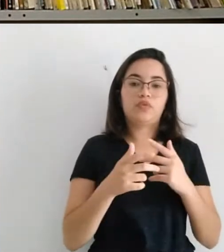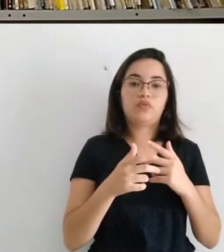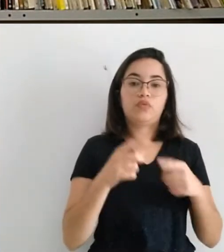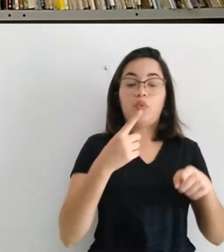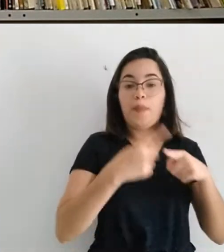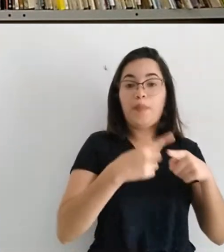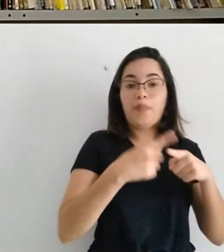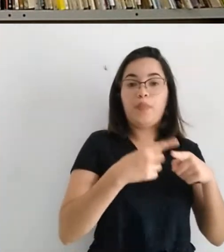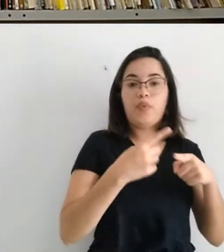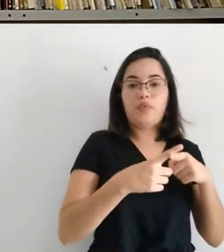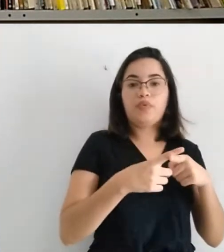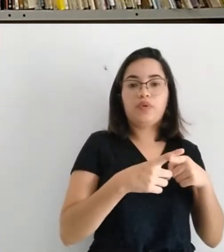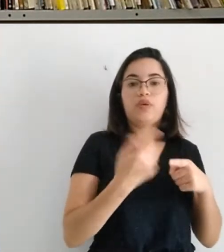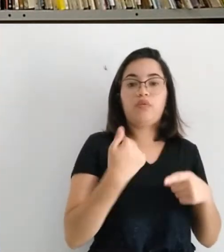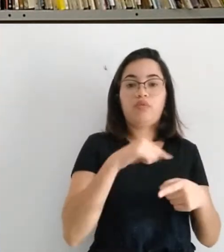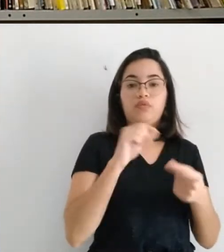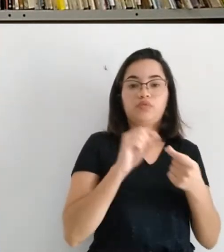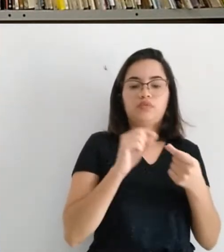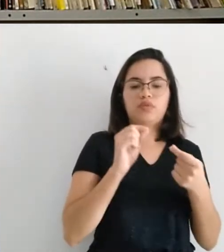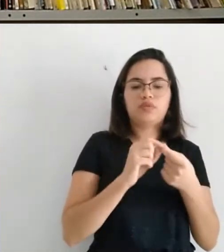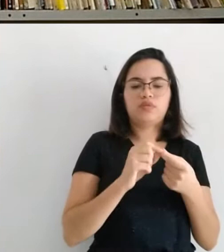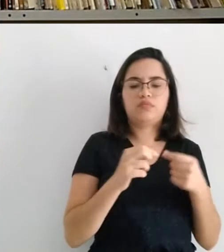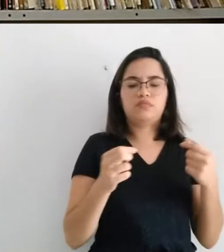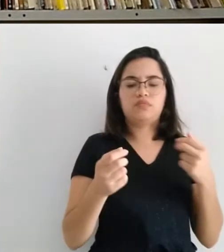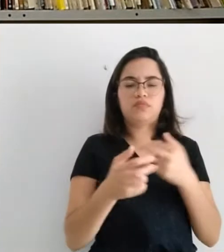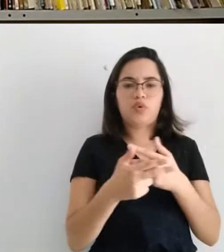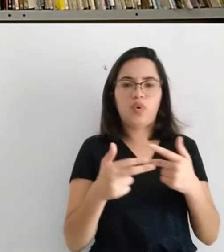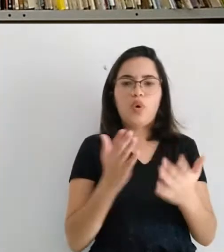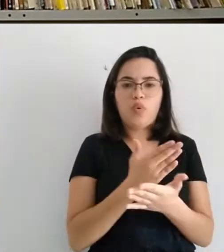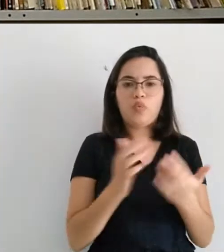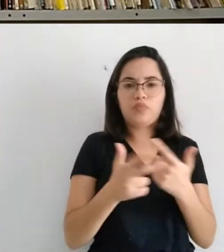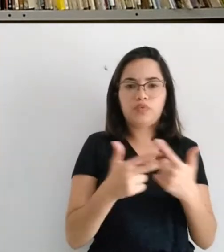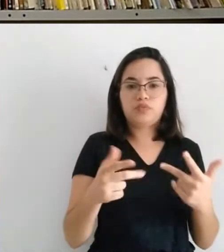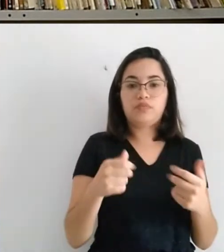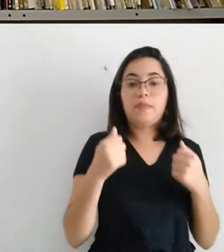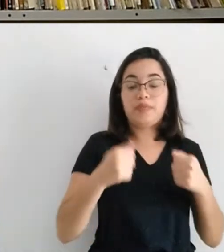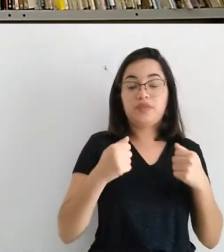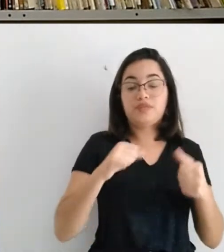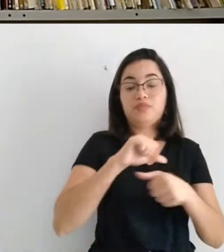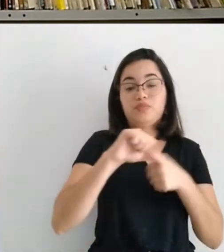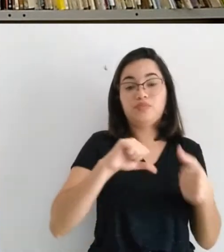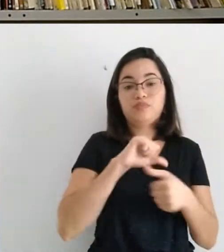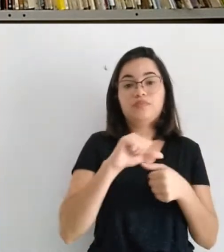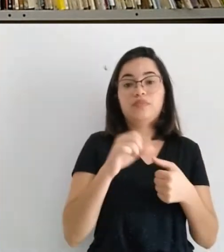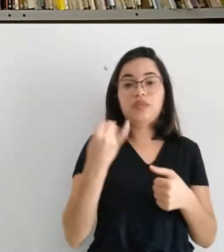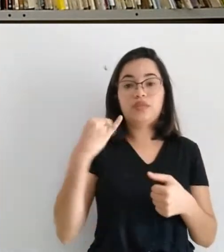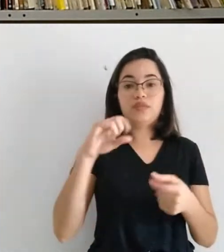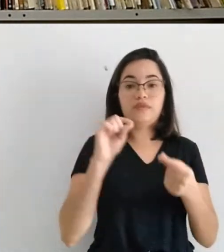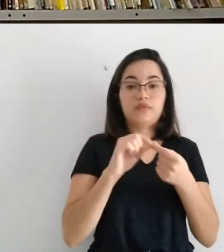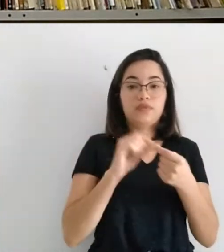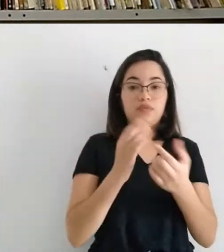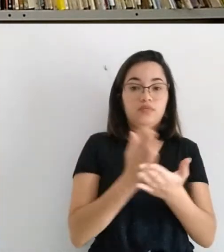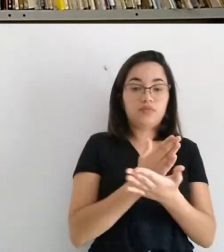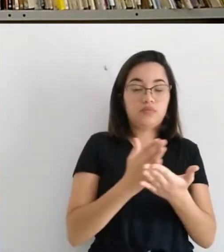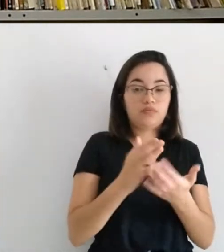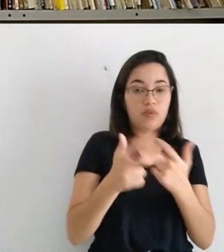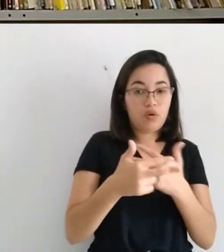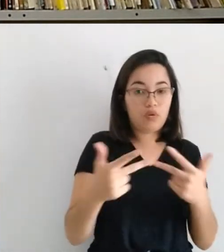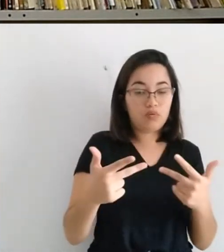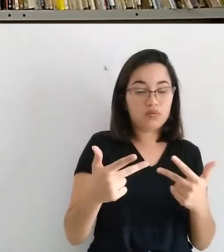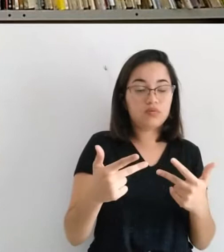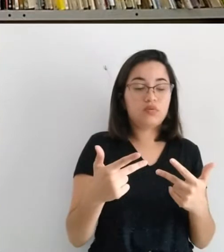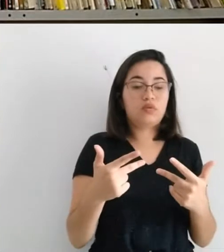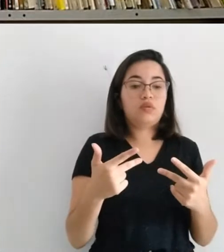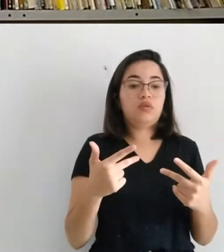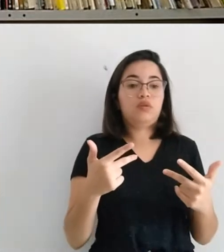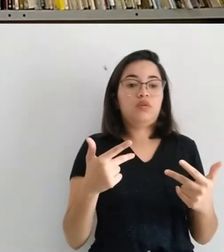as coisas. Se são erradas, devemos mudar isso. Se fizemos algo de